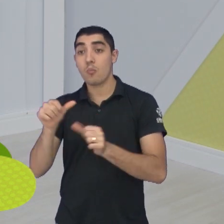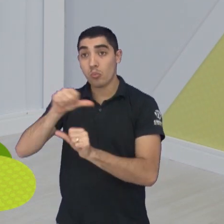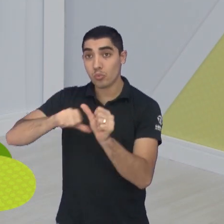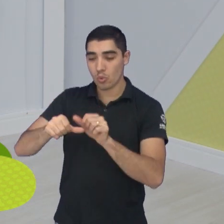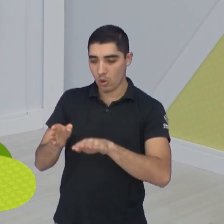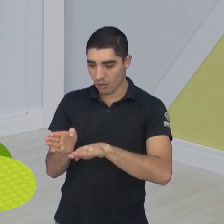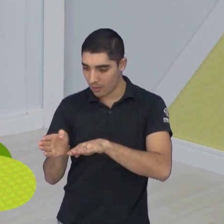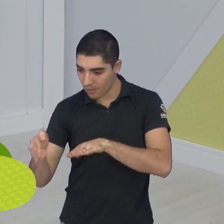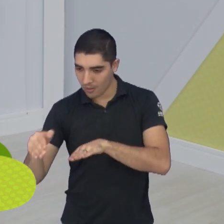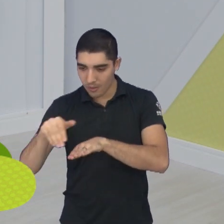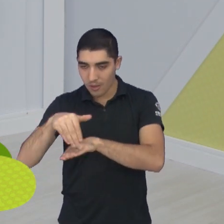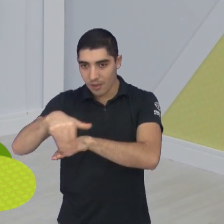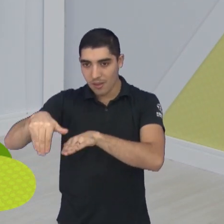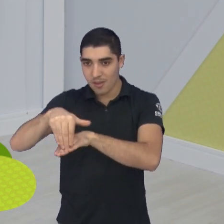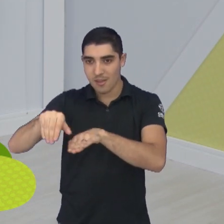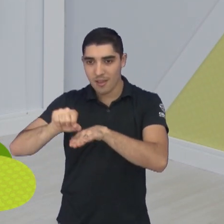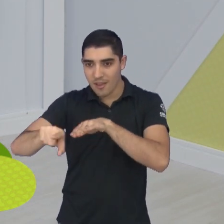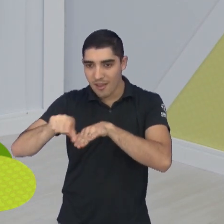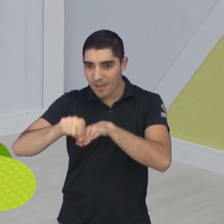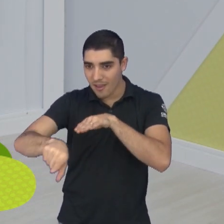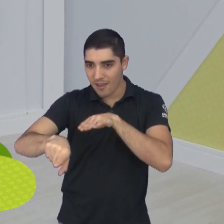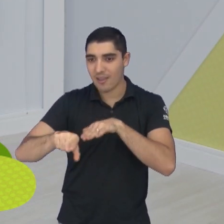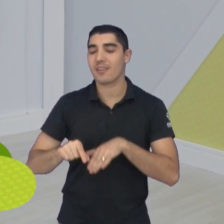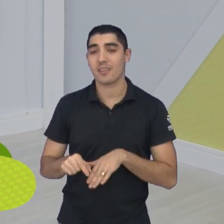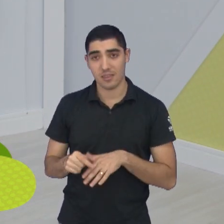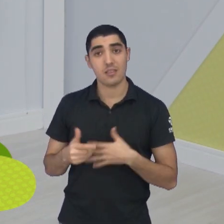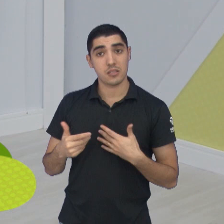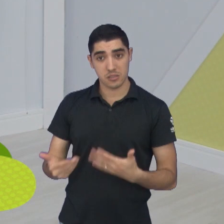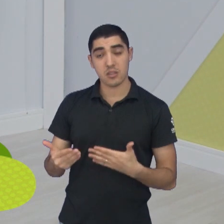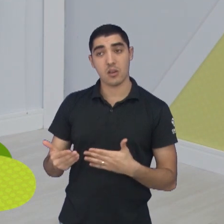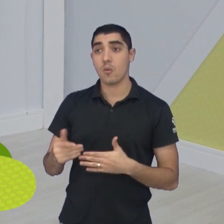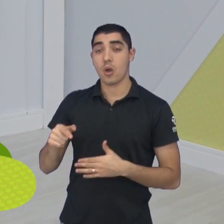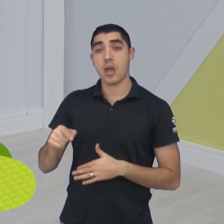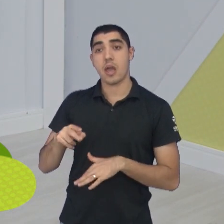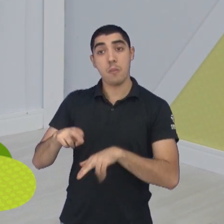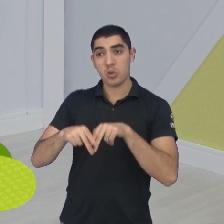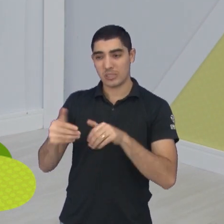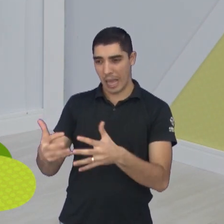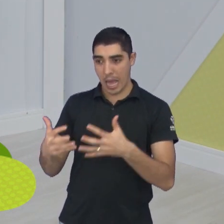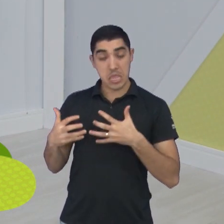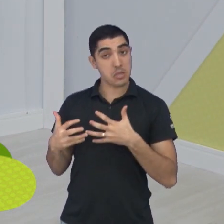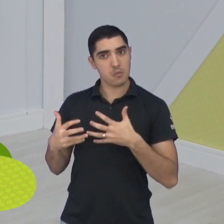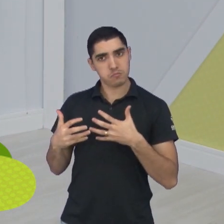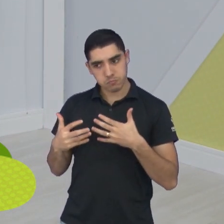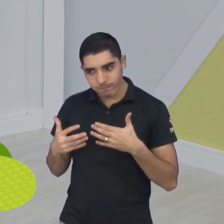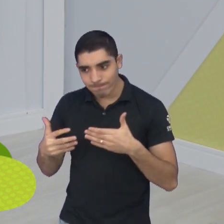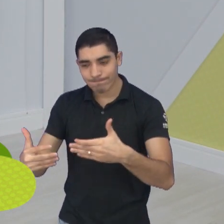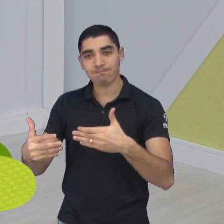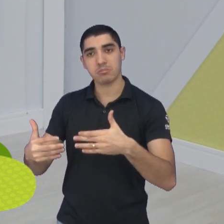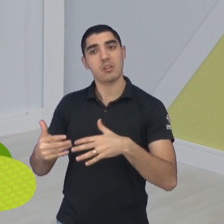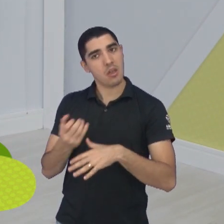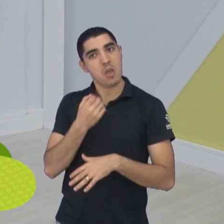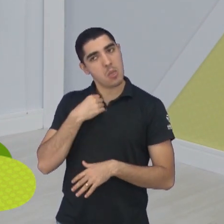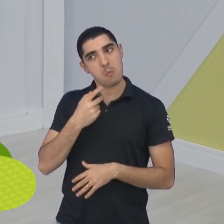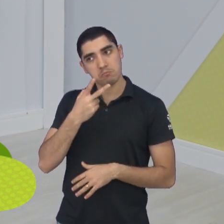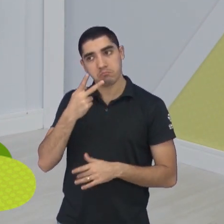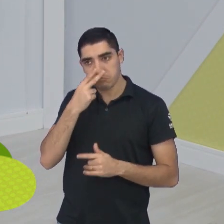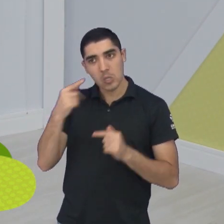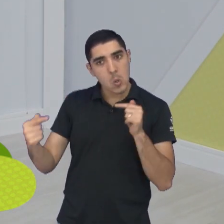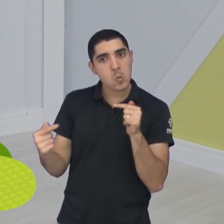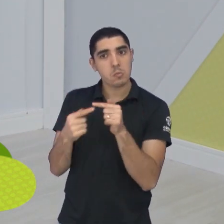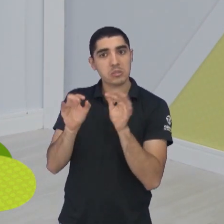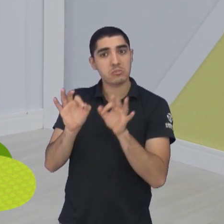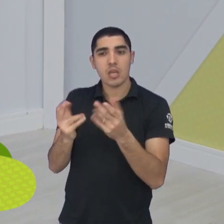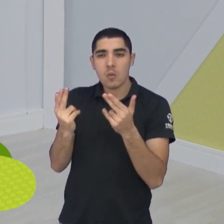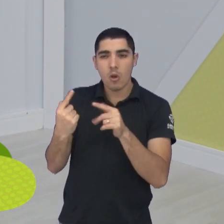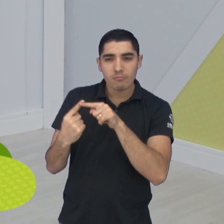mais e não atrás, um pouco mais recuado, tentando armar a equipe, buscando o jogo. Eu acho que ele rende mais ali jogando pelas pontas, mais ou menos como